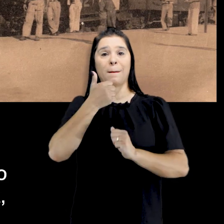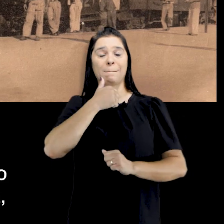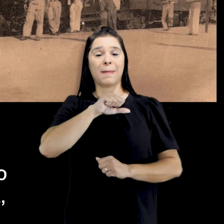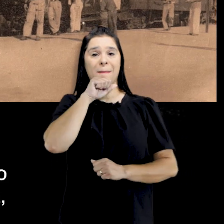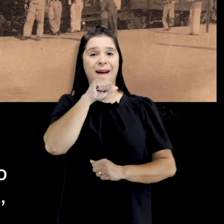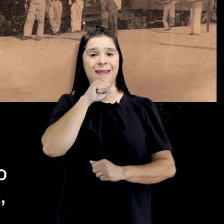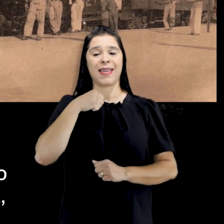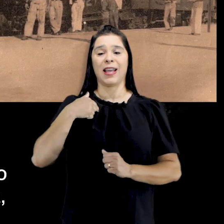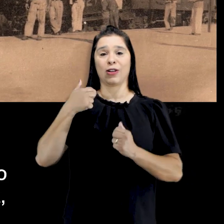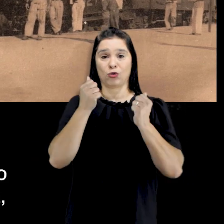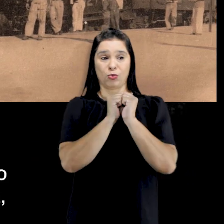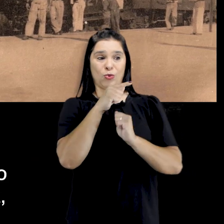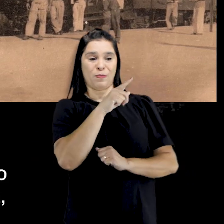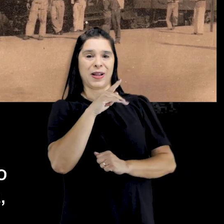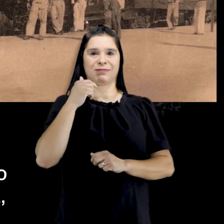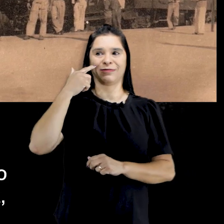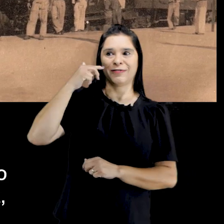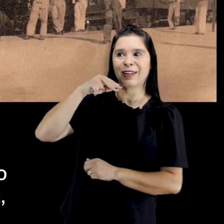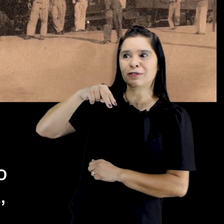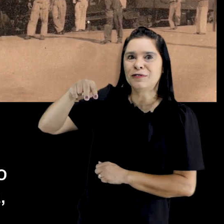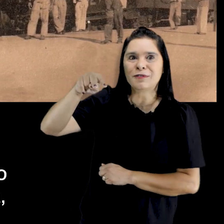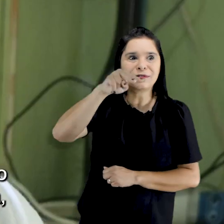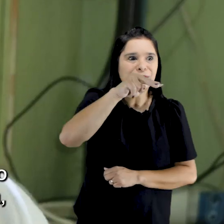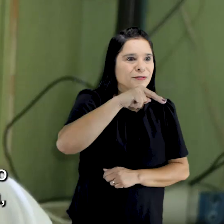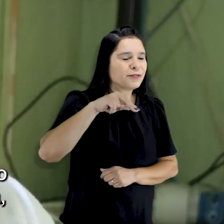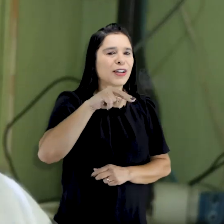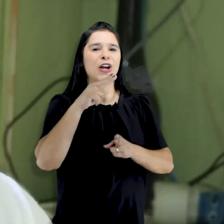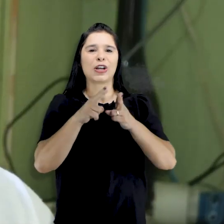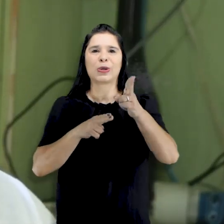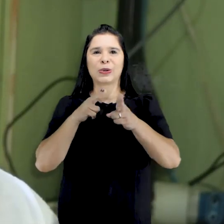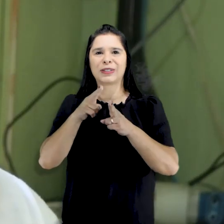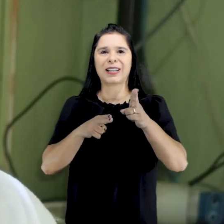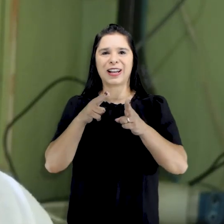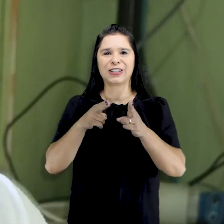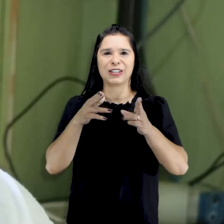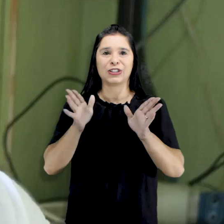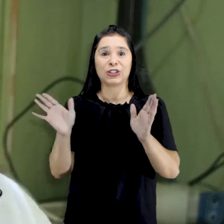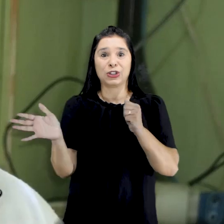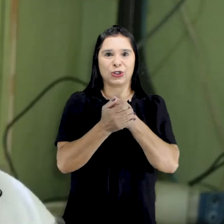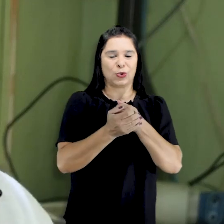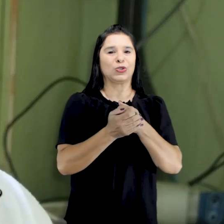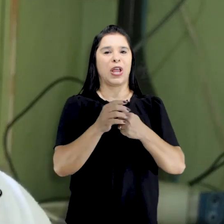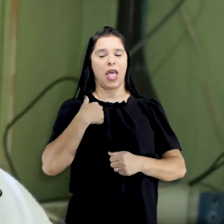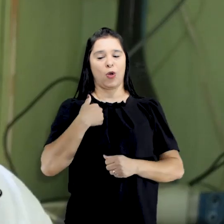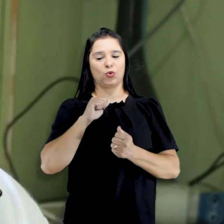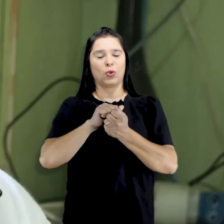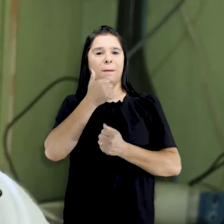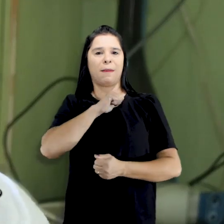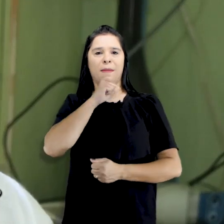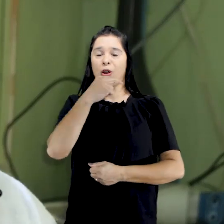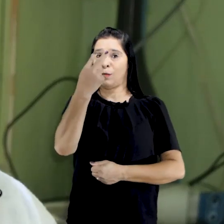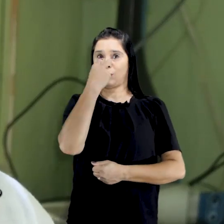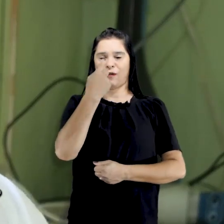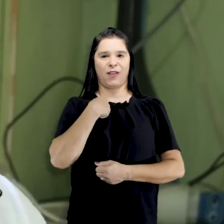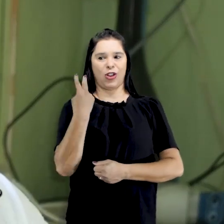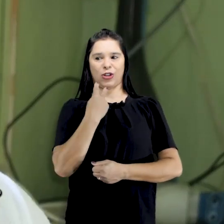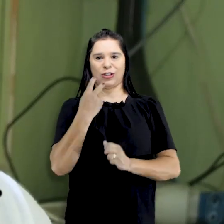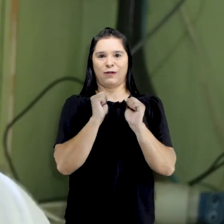Aí, na hora que que o povo aparecia, assim, que o trem passava, a gente tinha que esconder eu e minha mãe, porque não podia ver que a gente estava com ele,